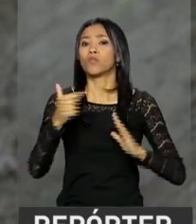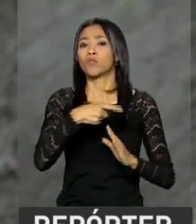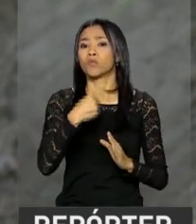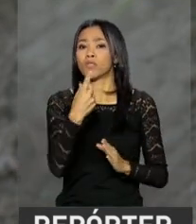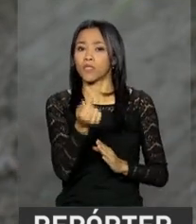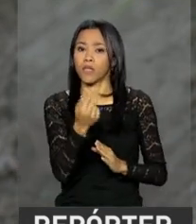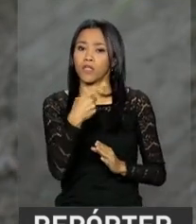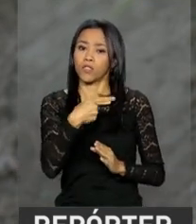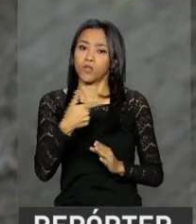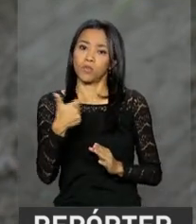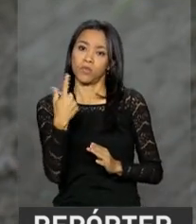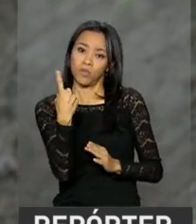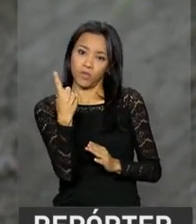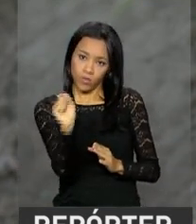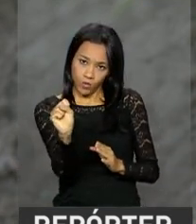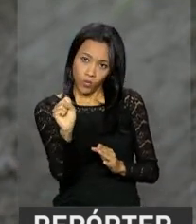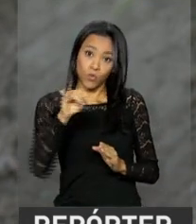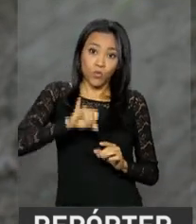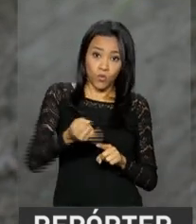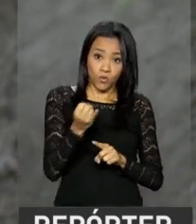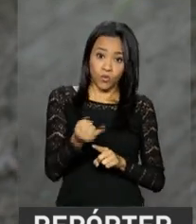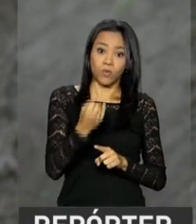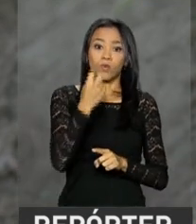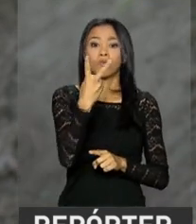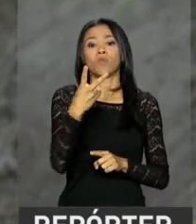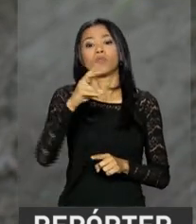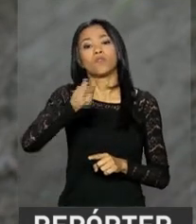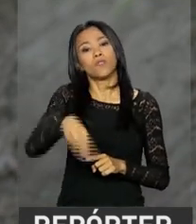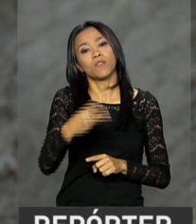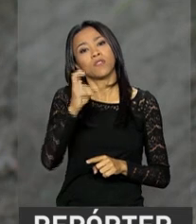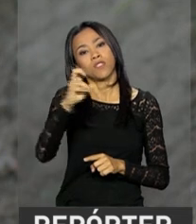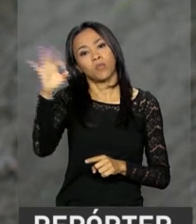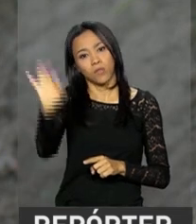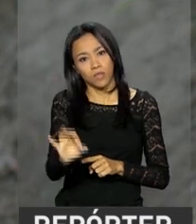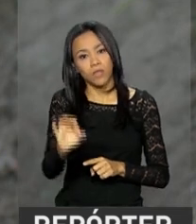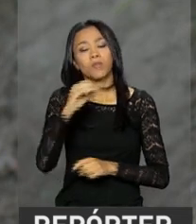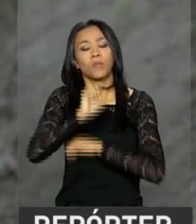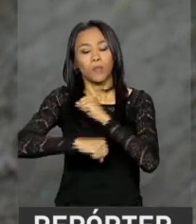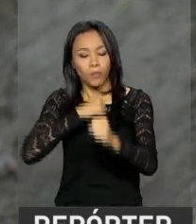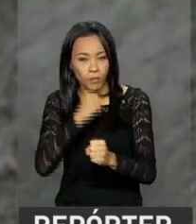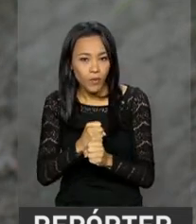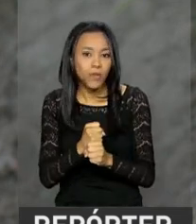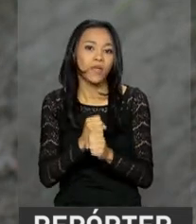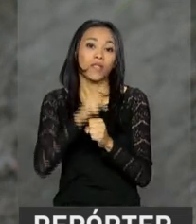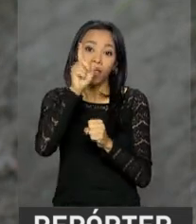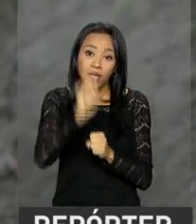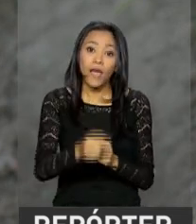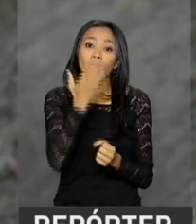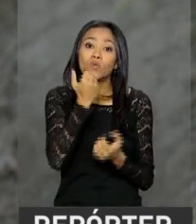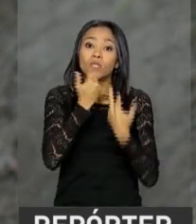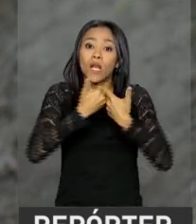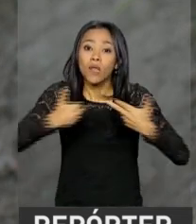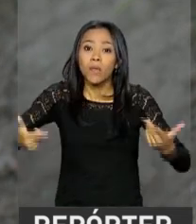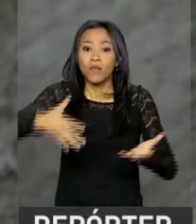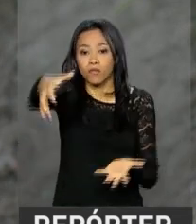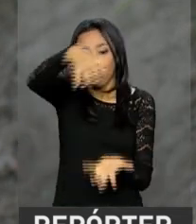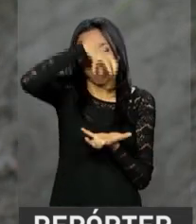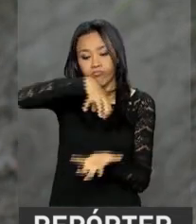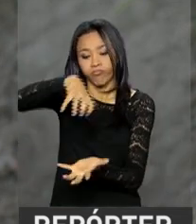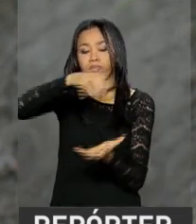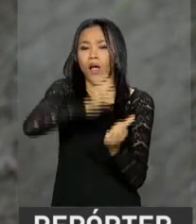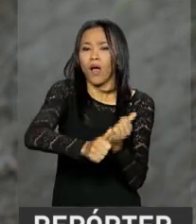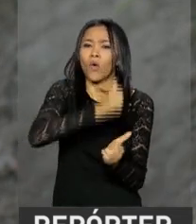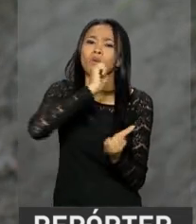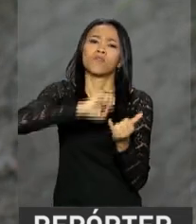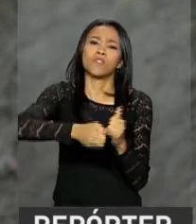2018 os juros são de dois e meio por cento ao ano para a produção de alimentos que integram a cesta básica como arroz feijão